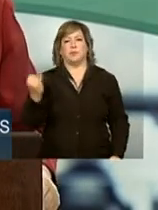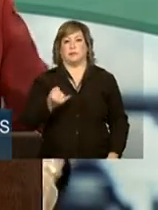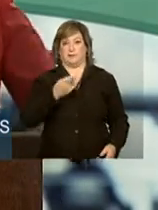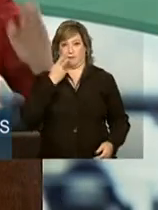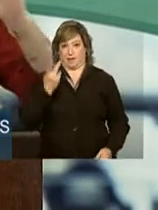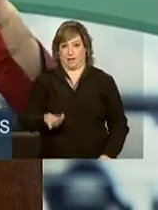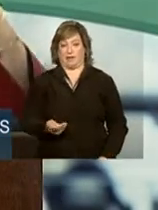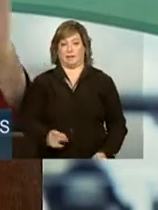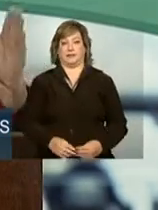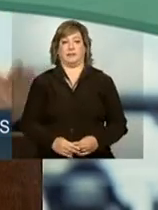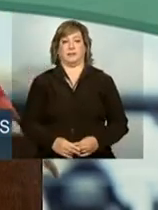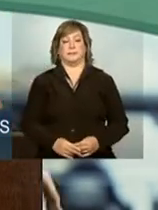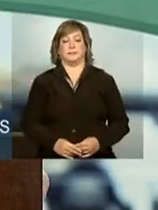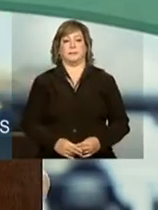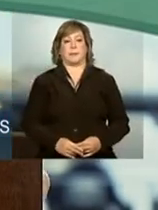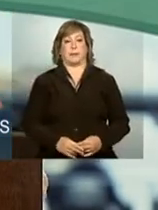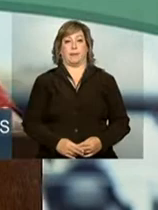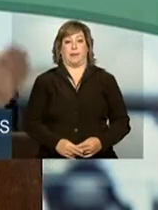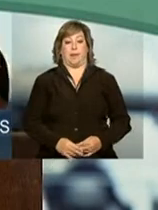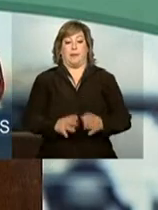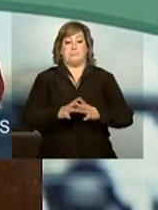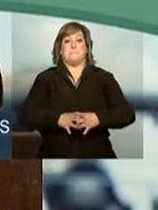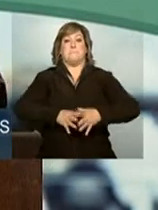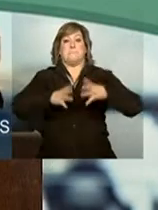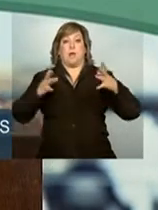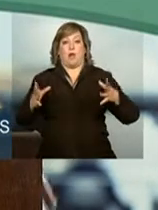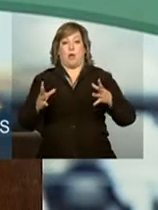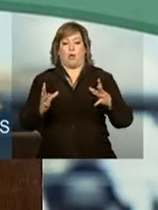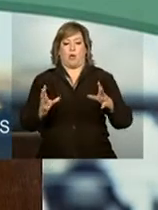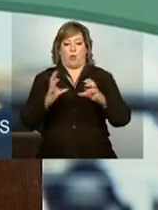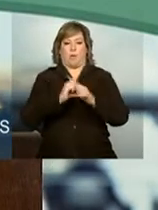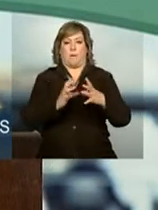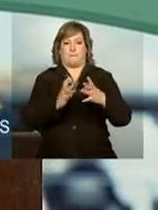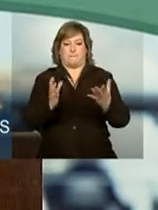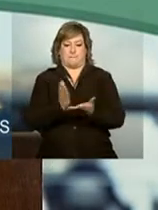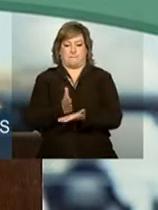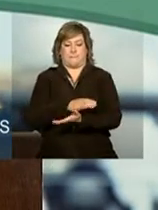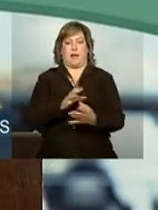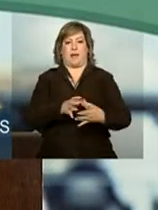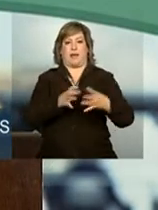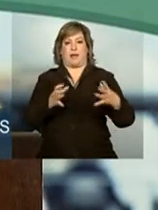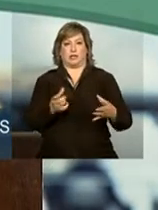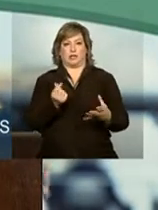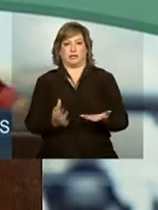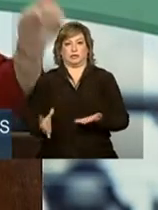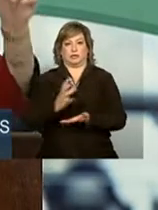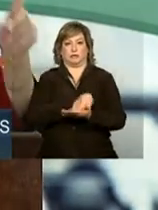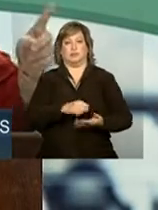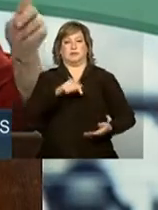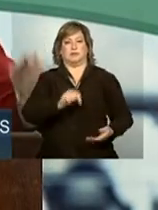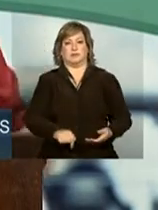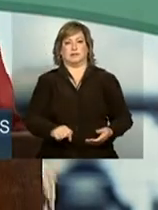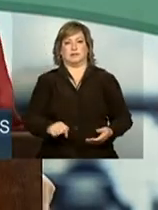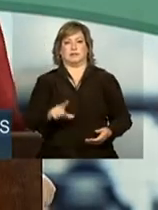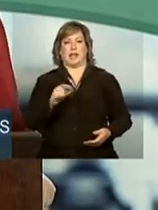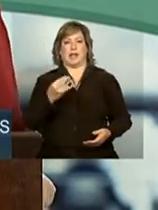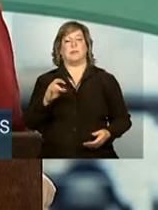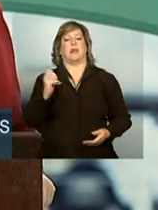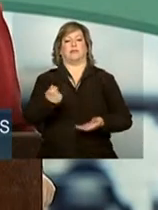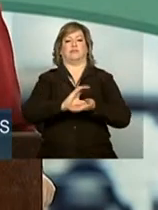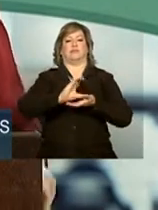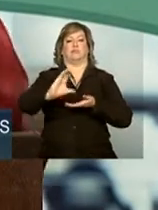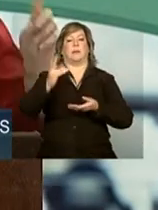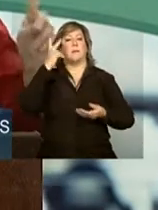diga. A grande parte, a maioria da receita do campo de Libra vai ser destinada